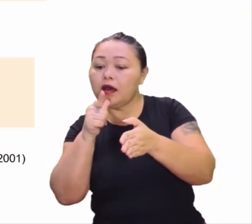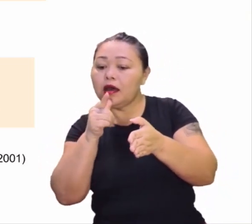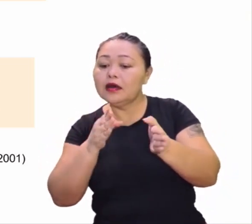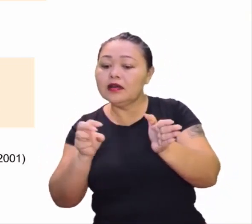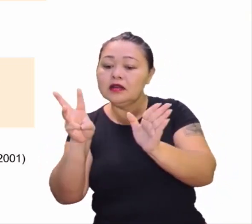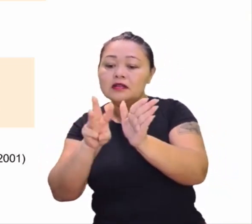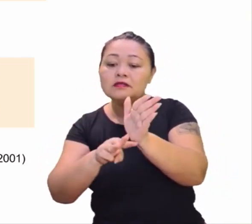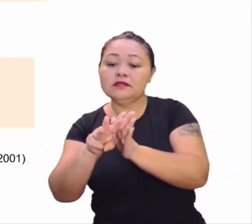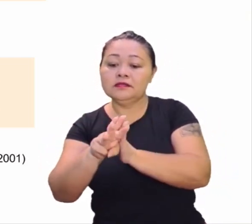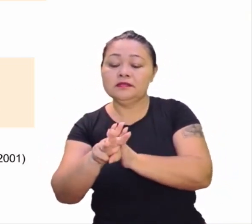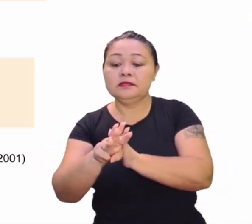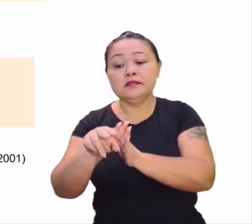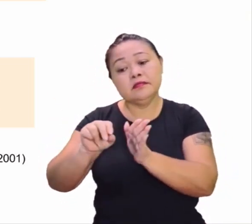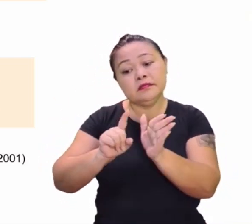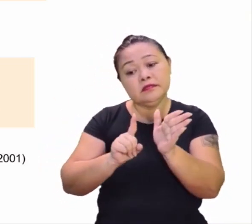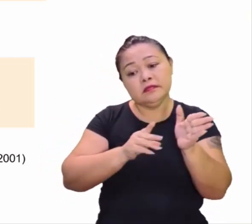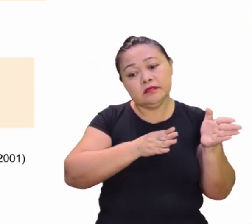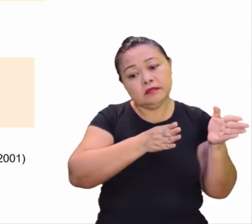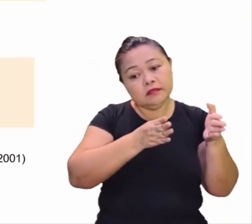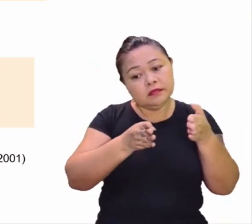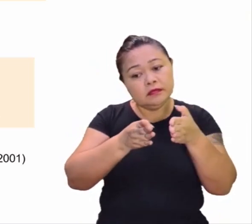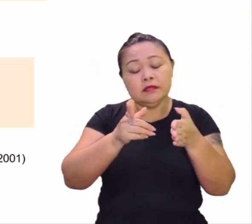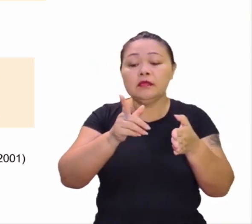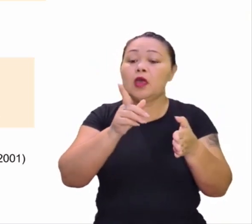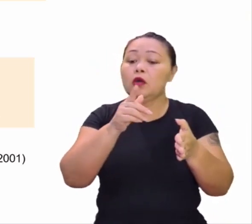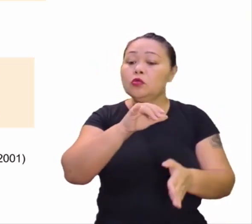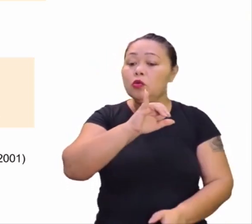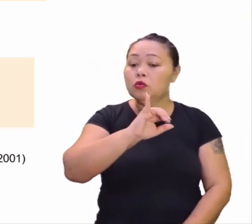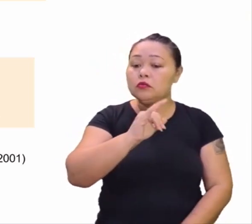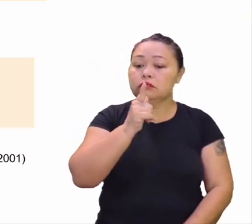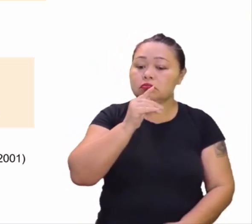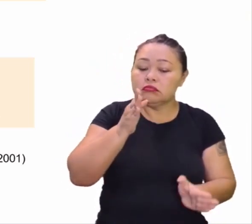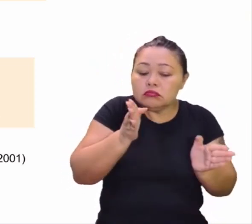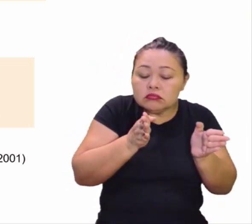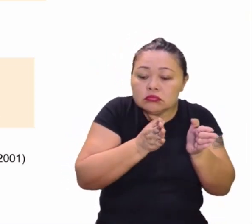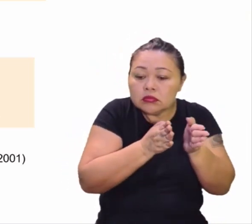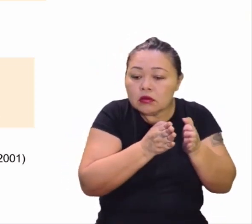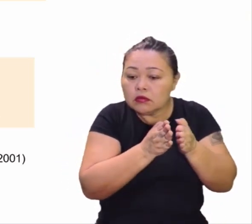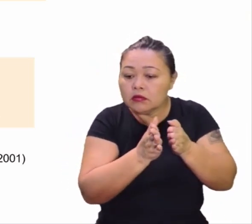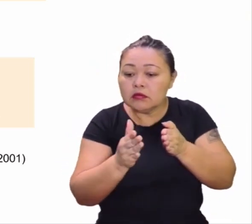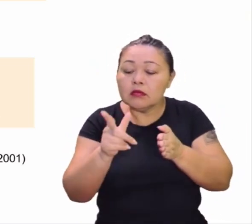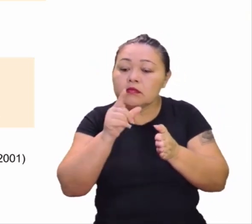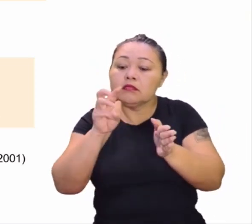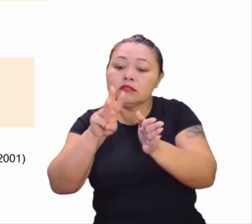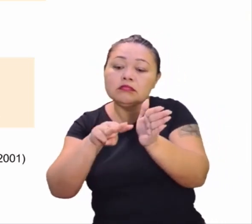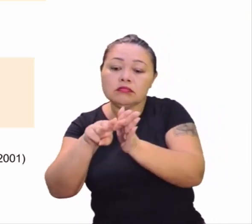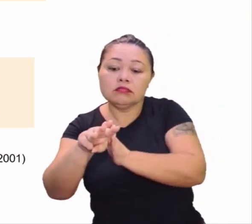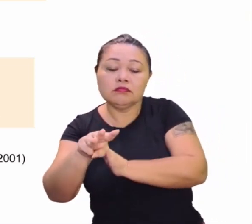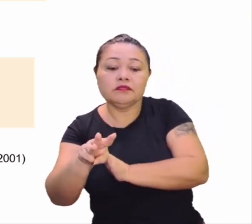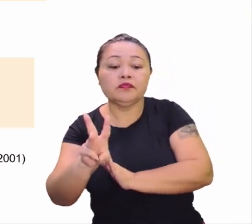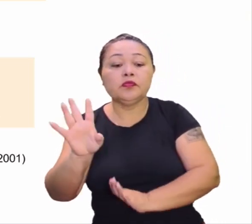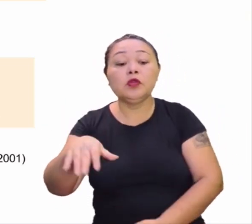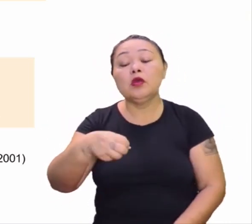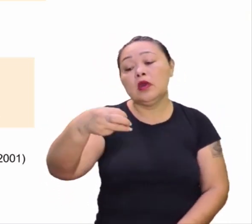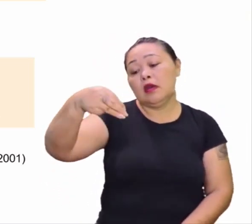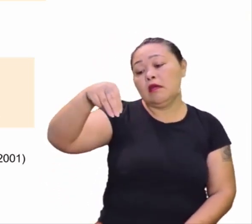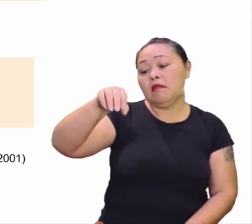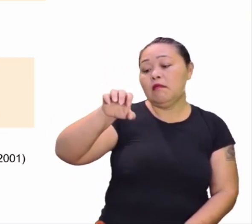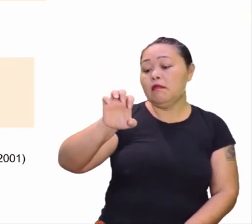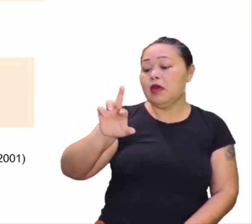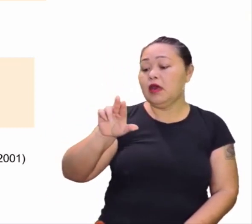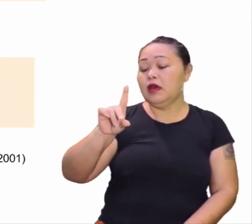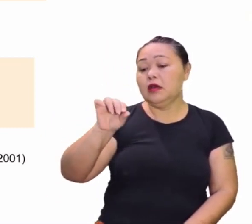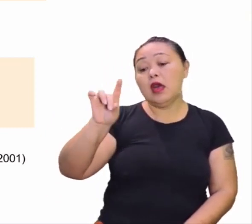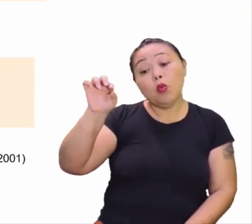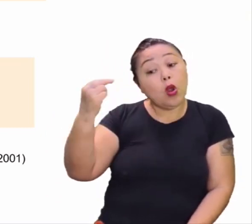vai ter essa confluência do Igarapé com o Rio Madeira. Meridional, o que é o meridional? É o